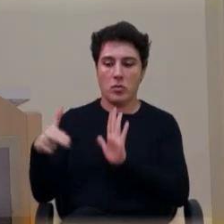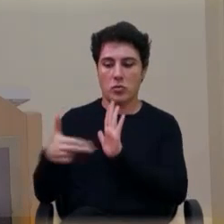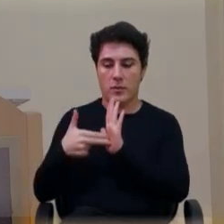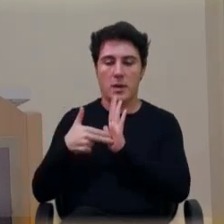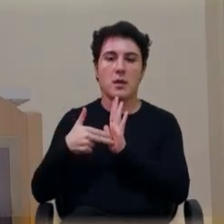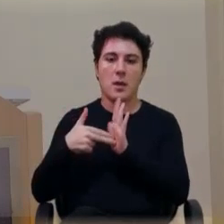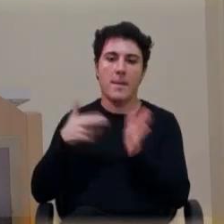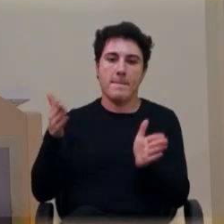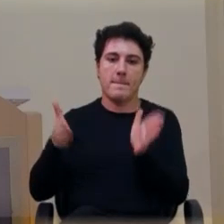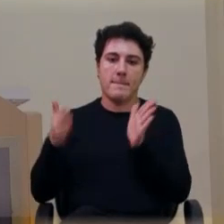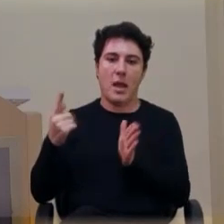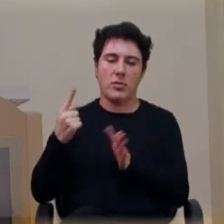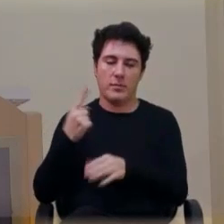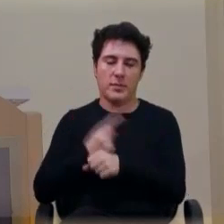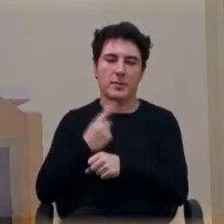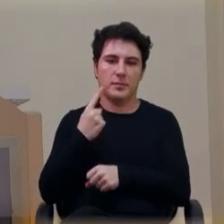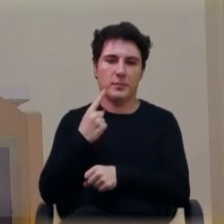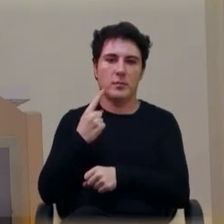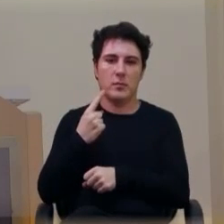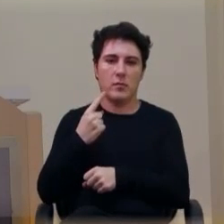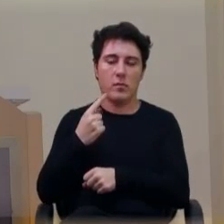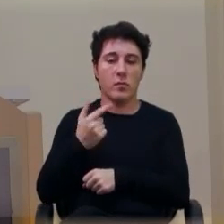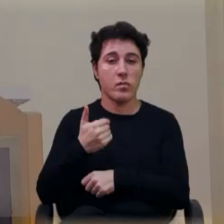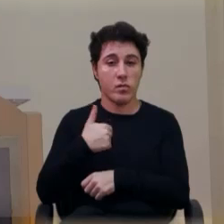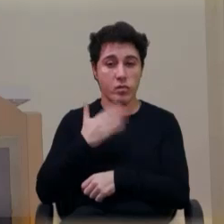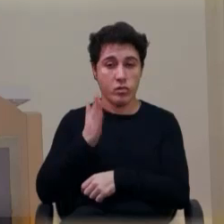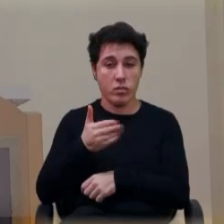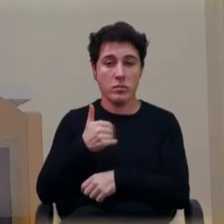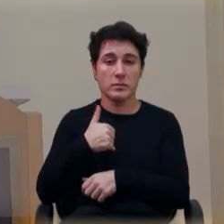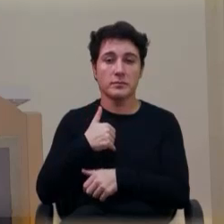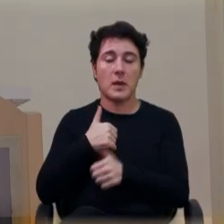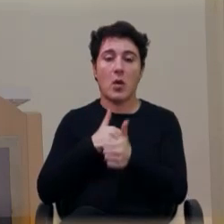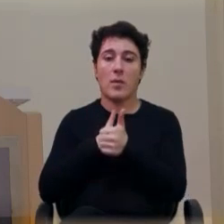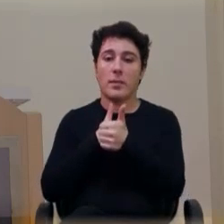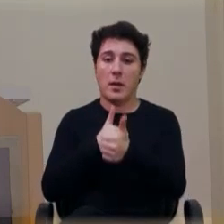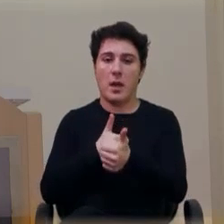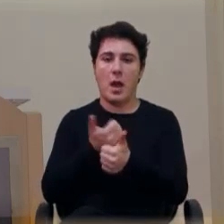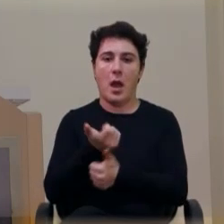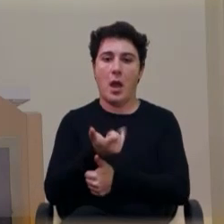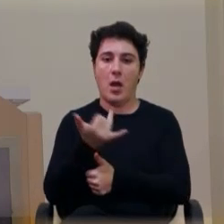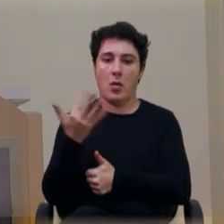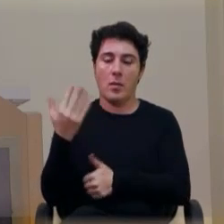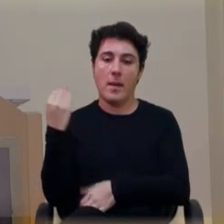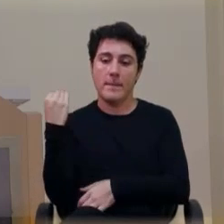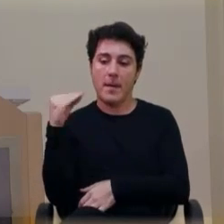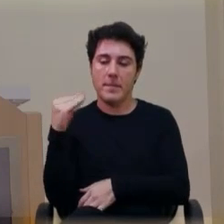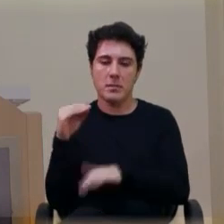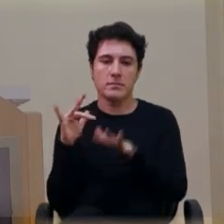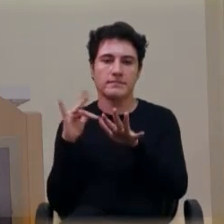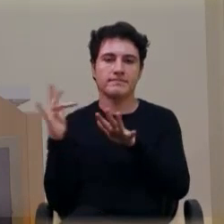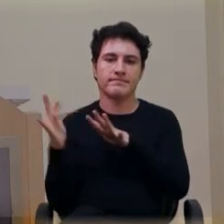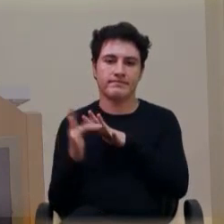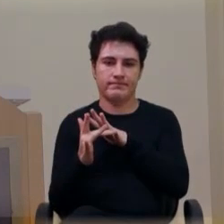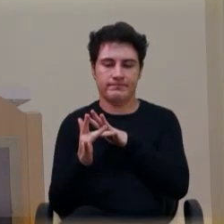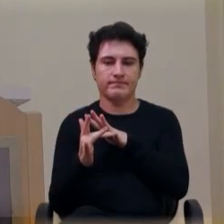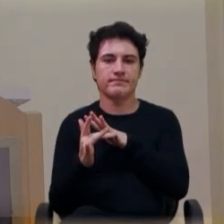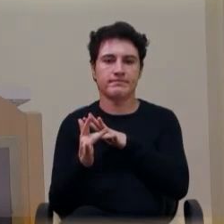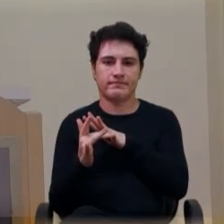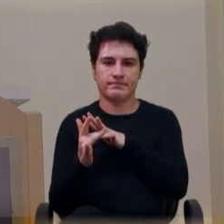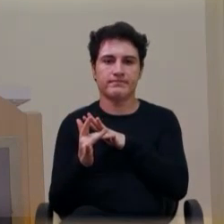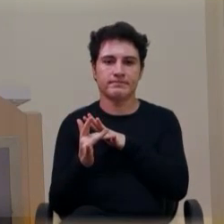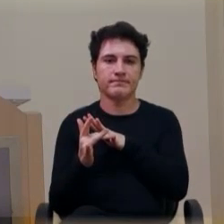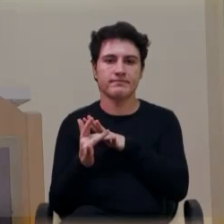em Araraquara e eu tenho acompanhado algumas publicações nas redes sociais